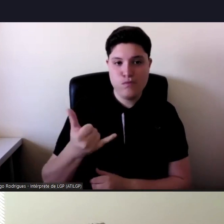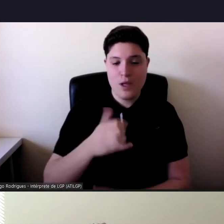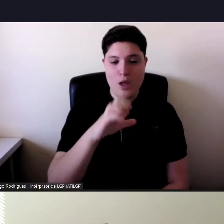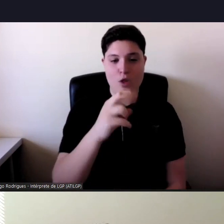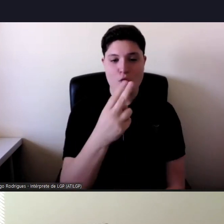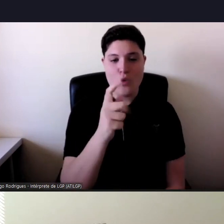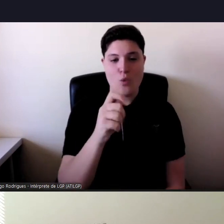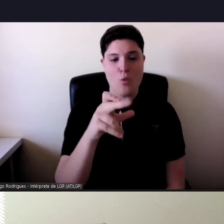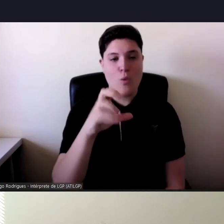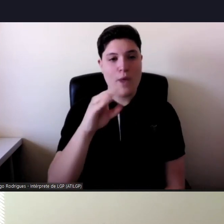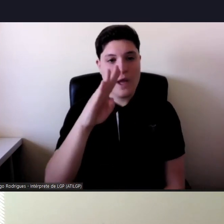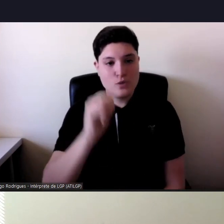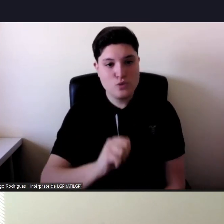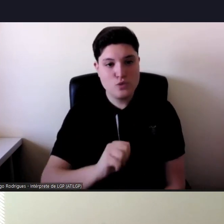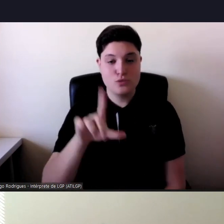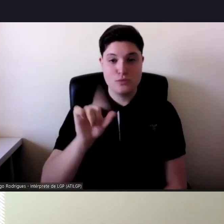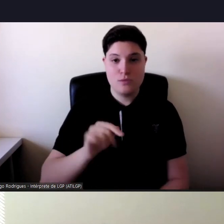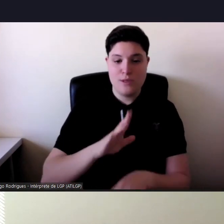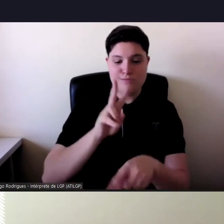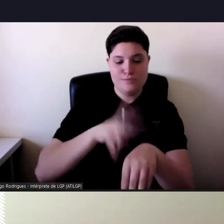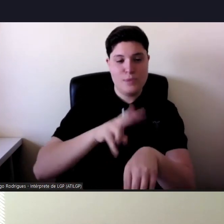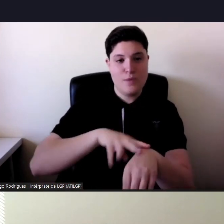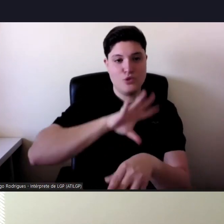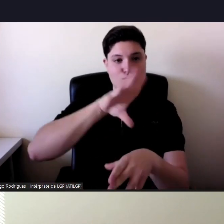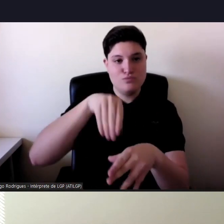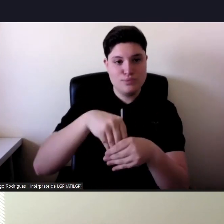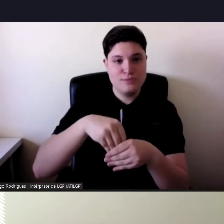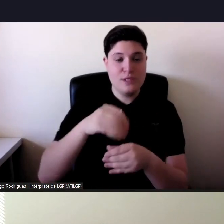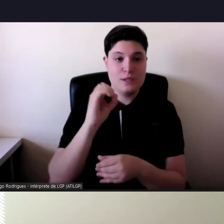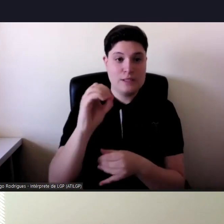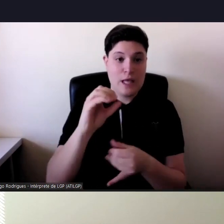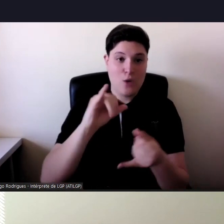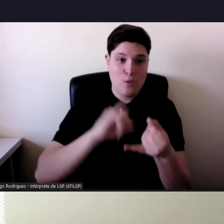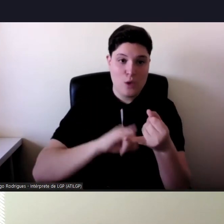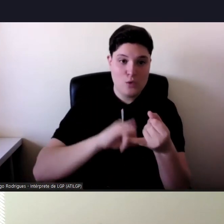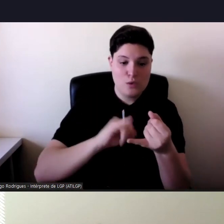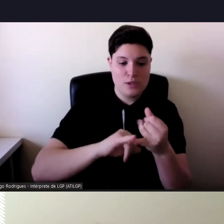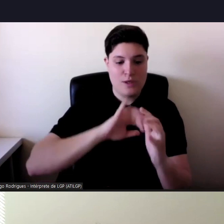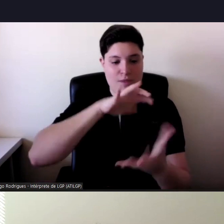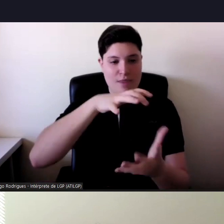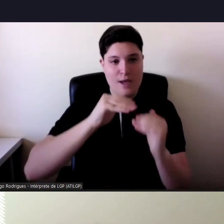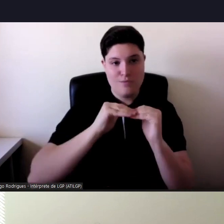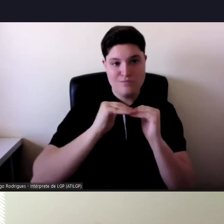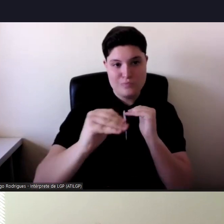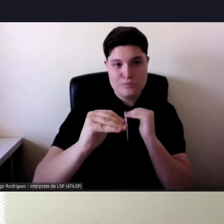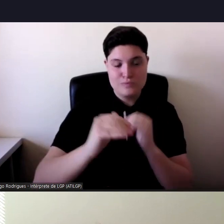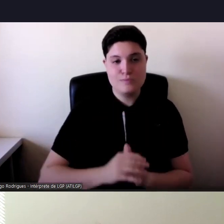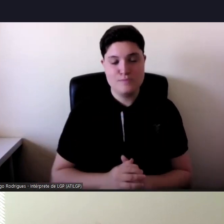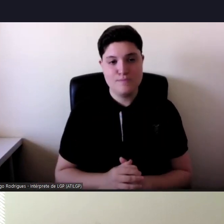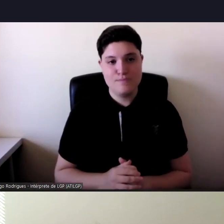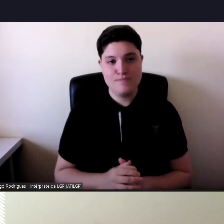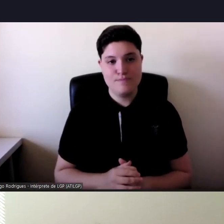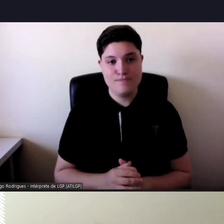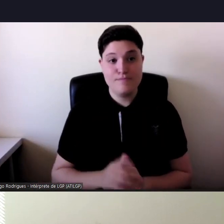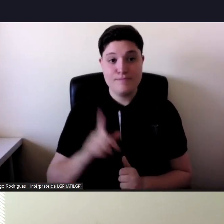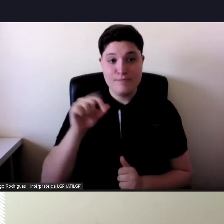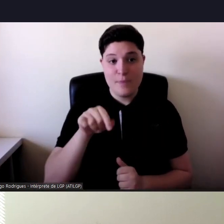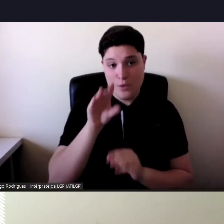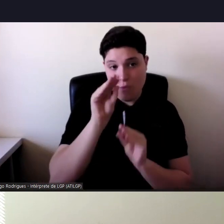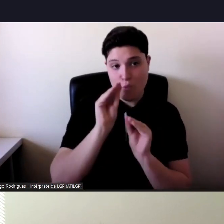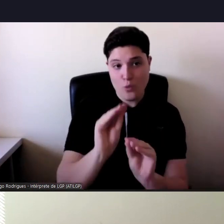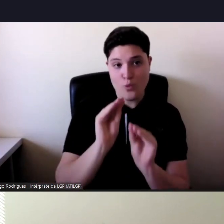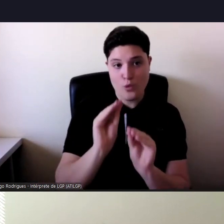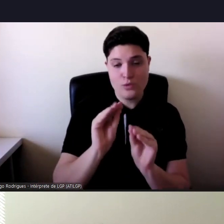cofundador e membro do Conselho Geral da Zero, a associação se chama Terrestre Sustentável, e é conselheiro do